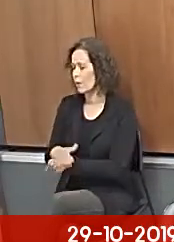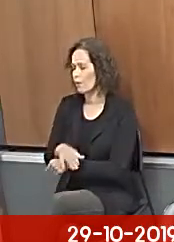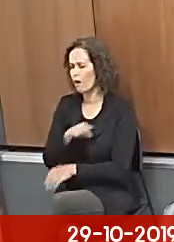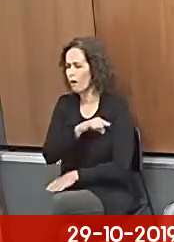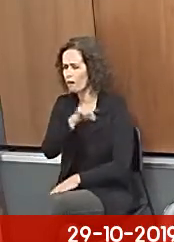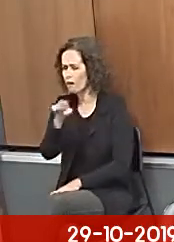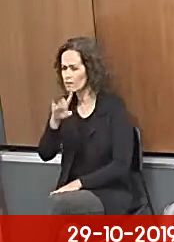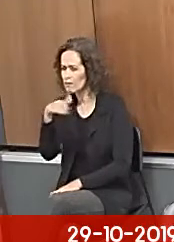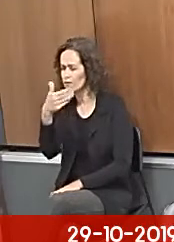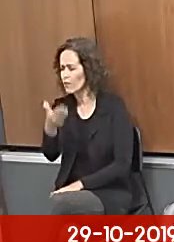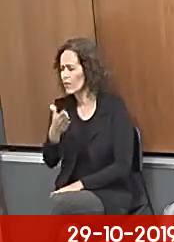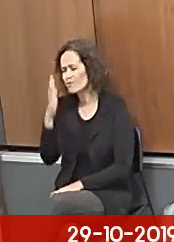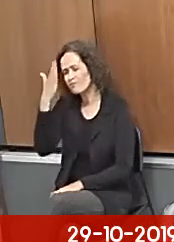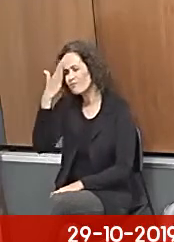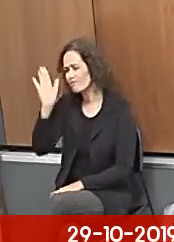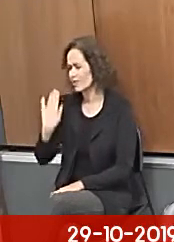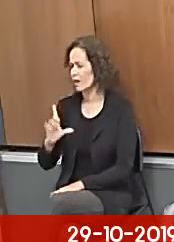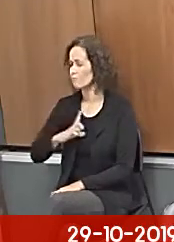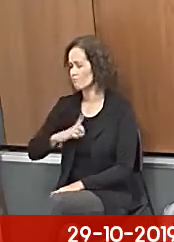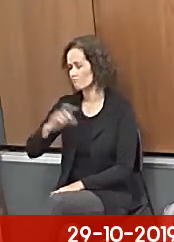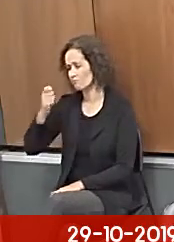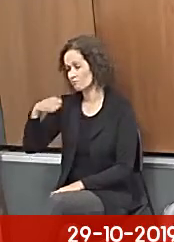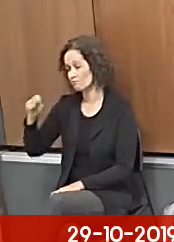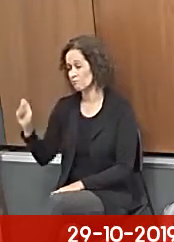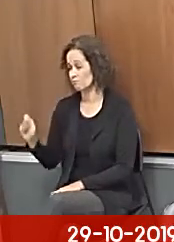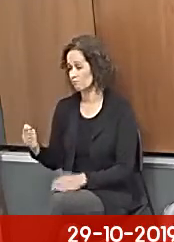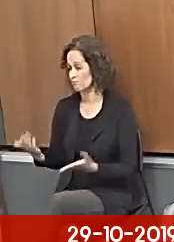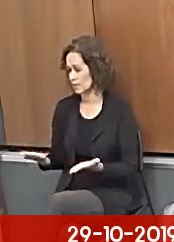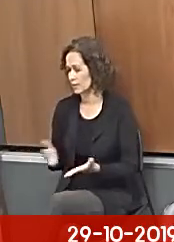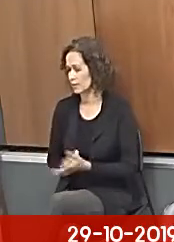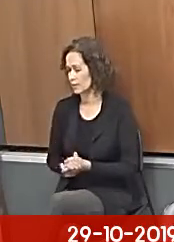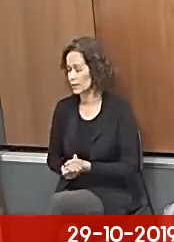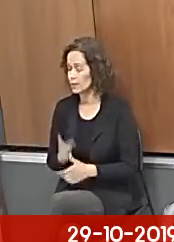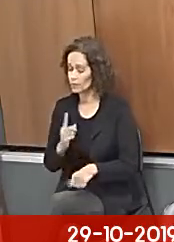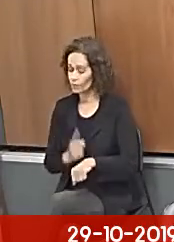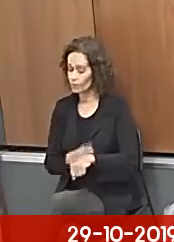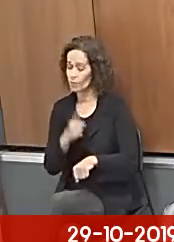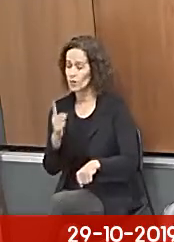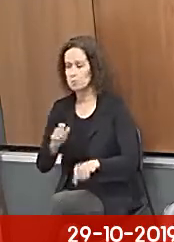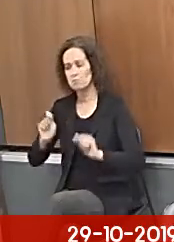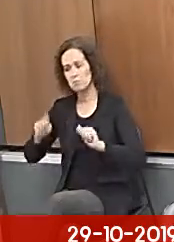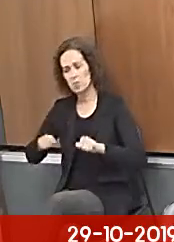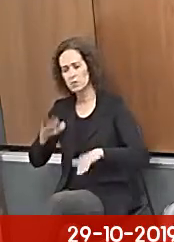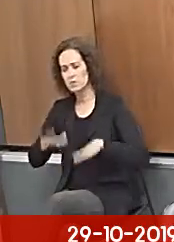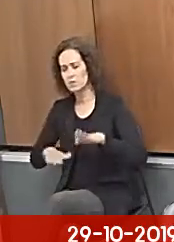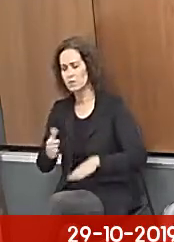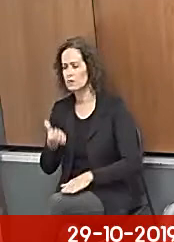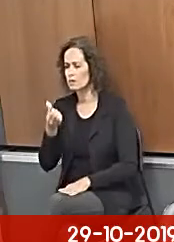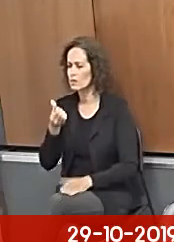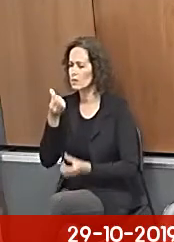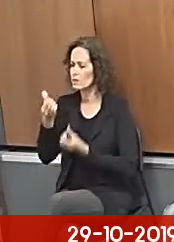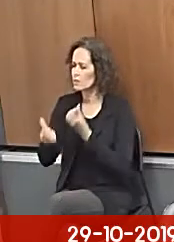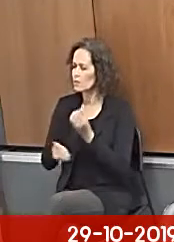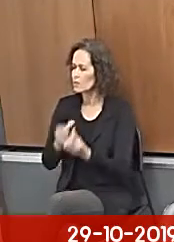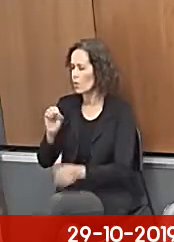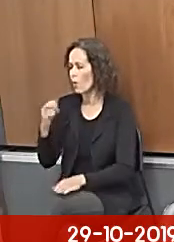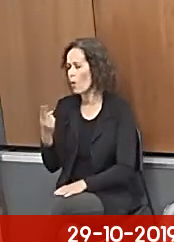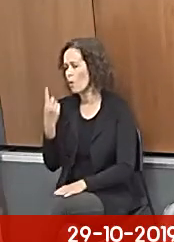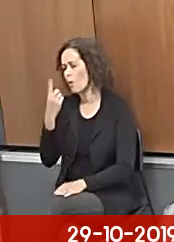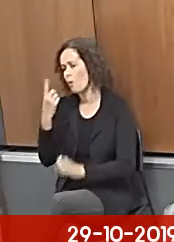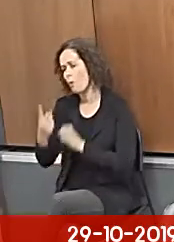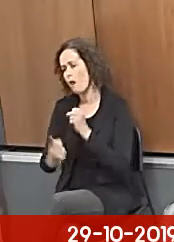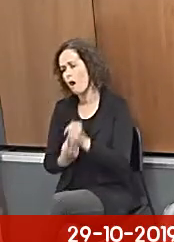aqui para ajudar eles. Nesse momento, eles estão vulneráveis e daqui a 6 meses, 1 ano, provavelmente eles vão estar envolvidos num